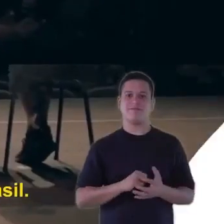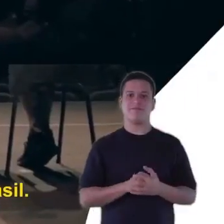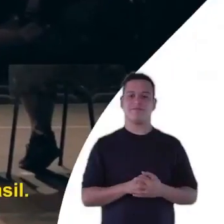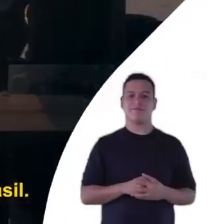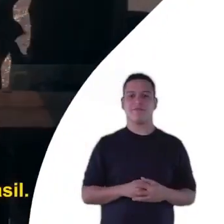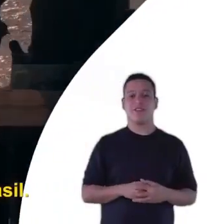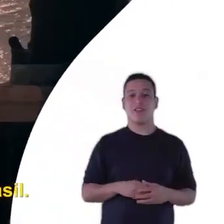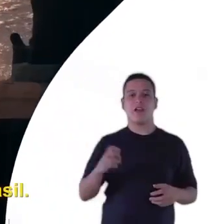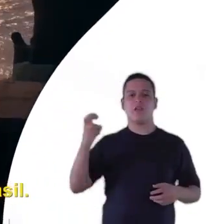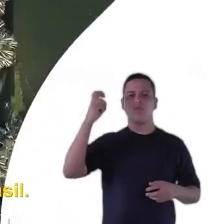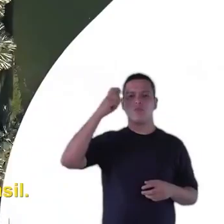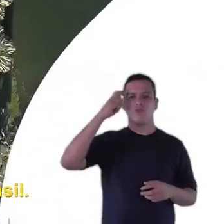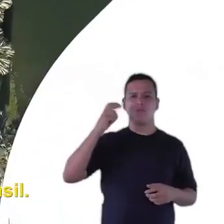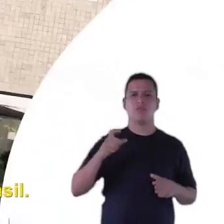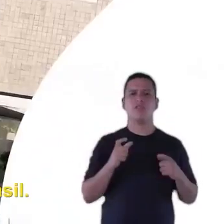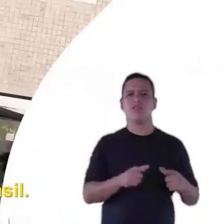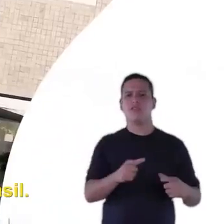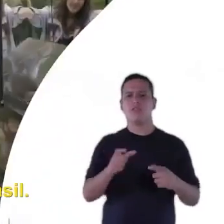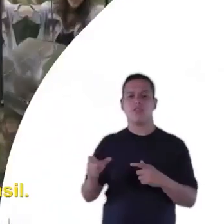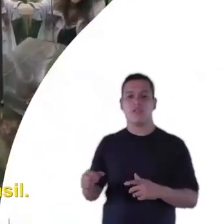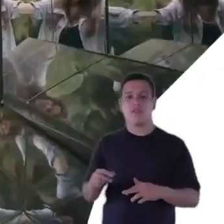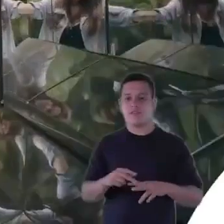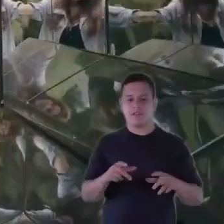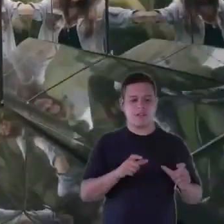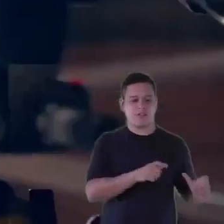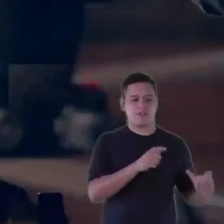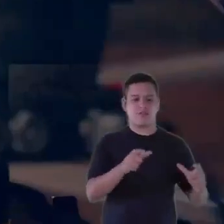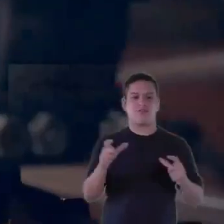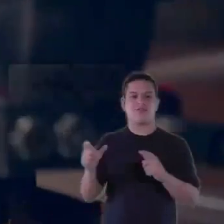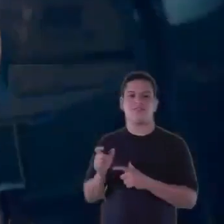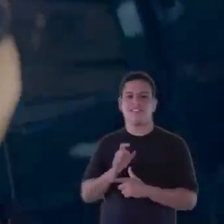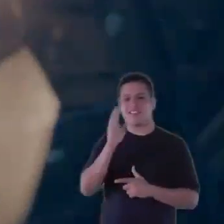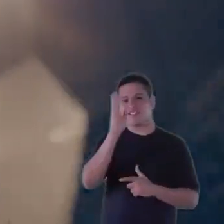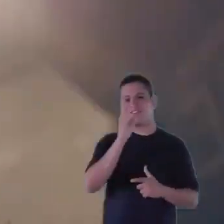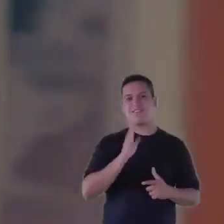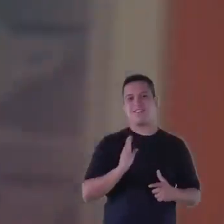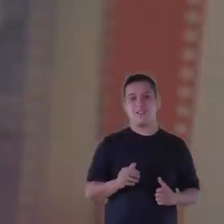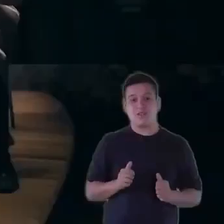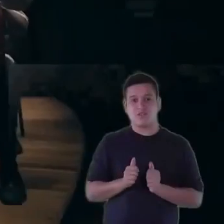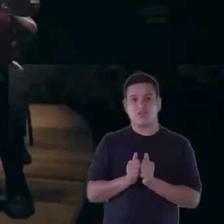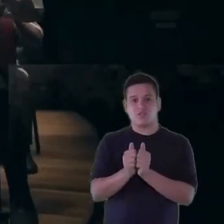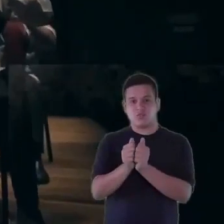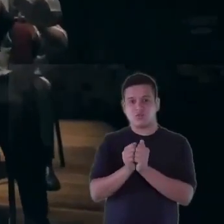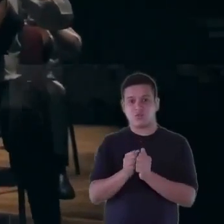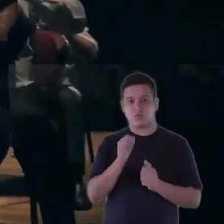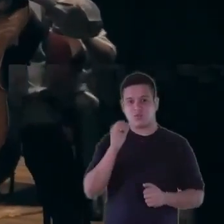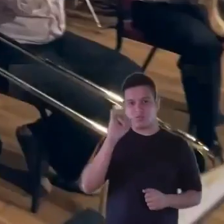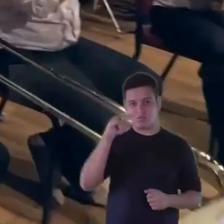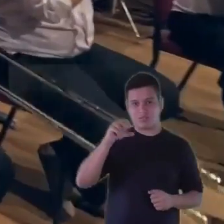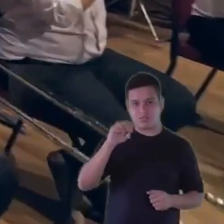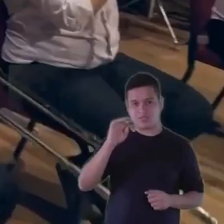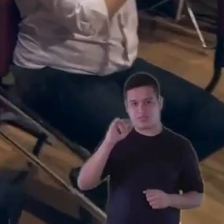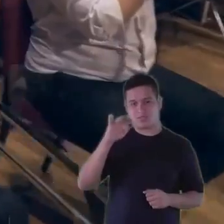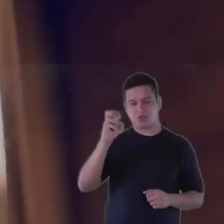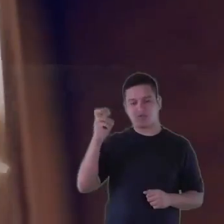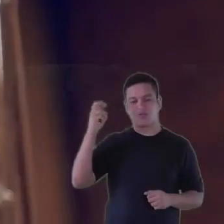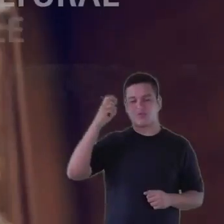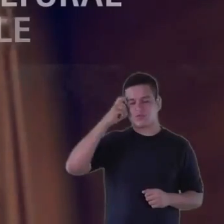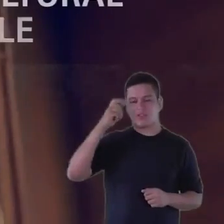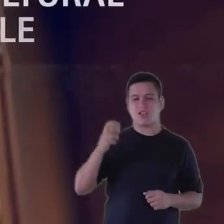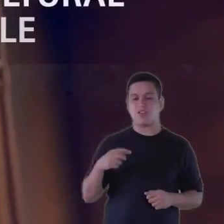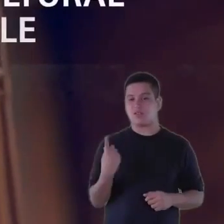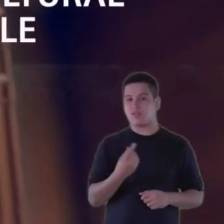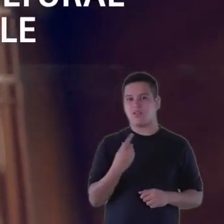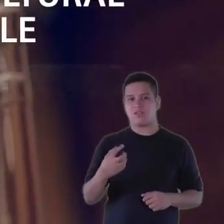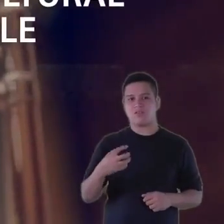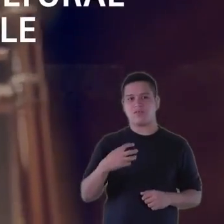A cultura está em todos os cantos do Brasil. E com o Instituto Cultural Vale, vamos valorizar ainda mais